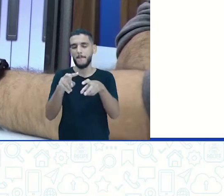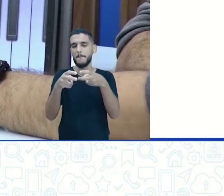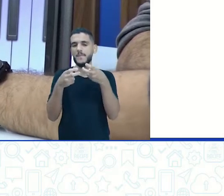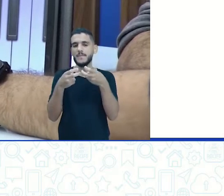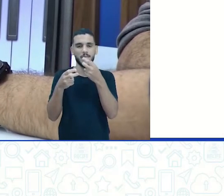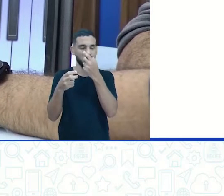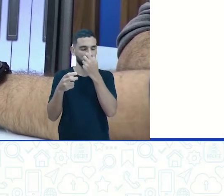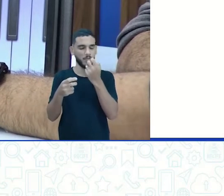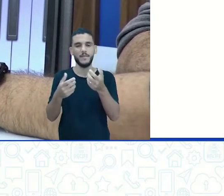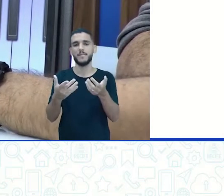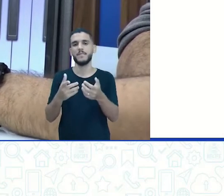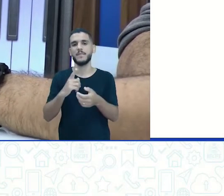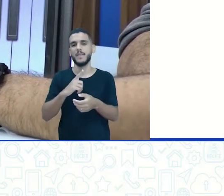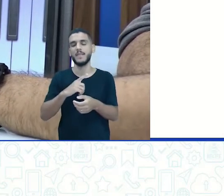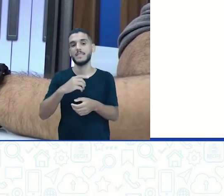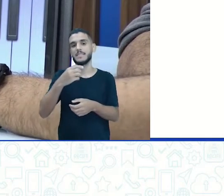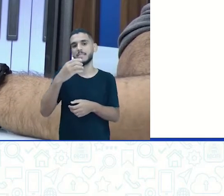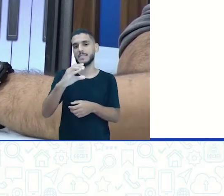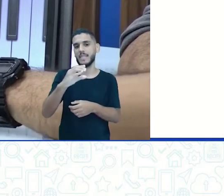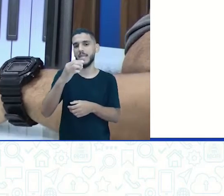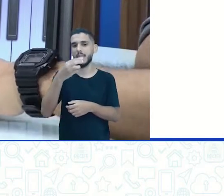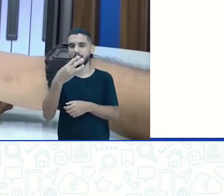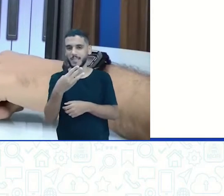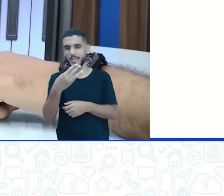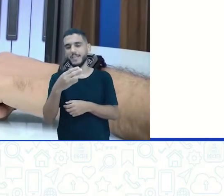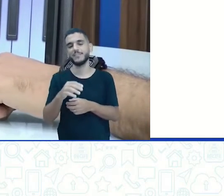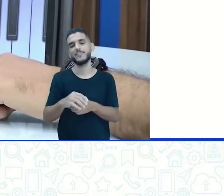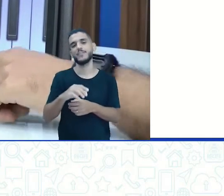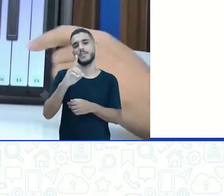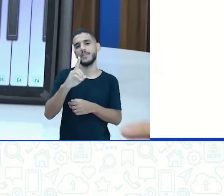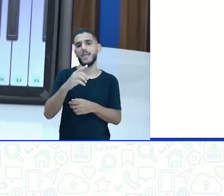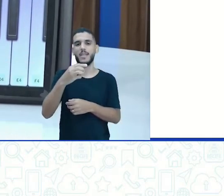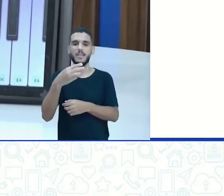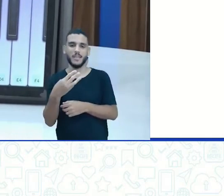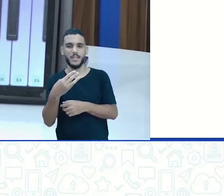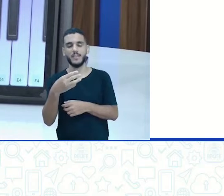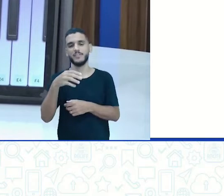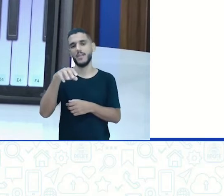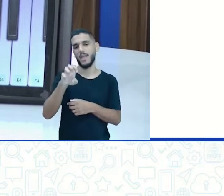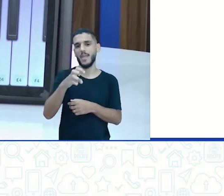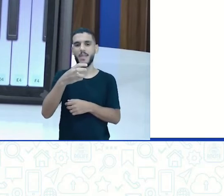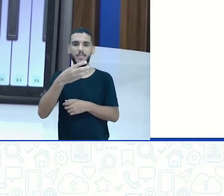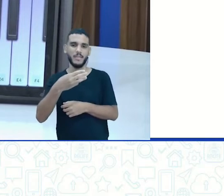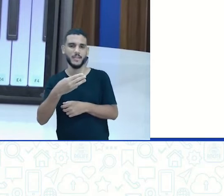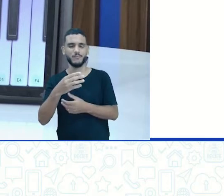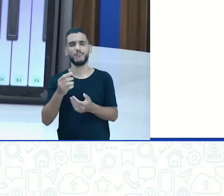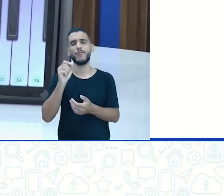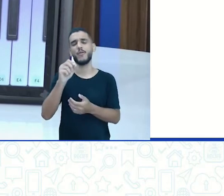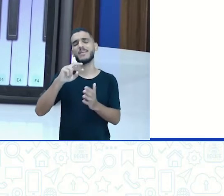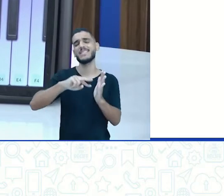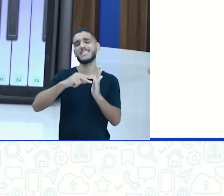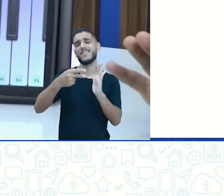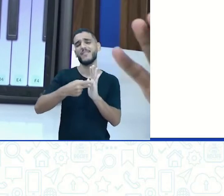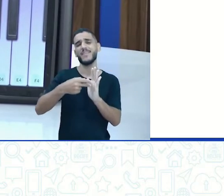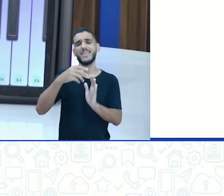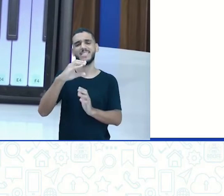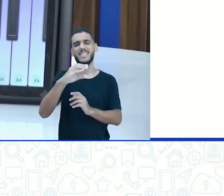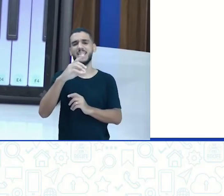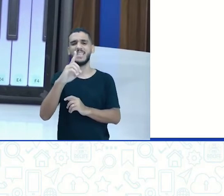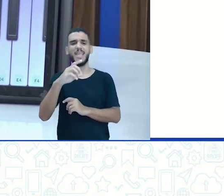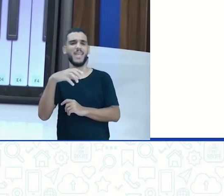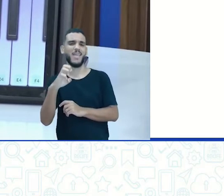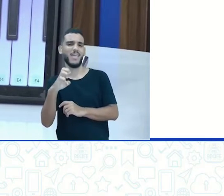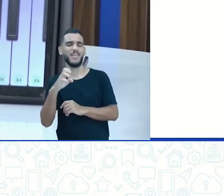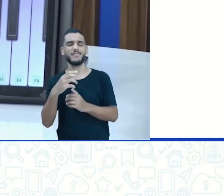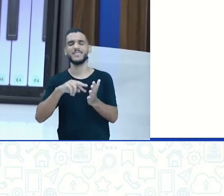tá C3, D3, E3. E o que significa esse C, E, C, D, E, por